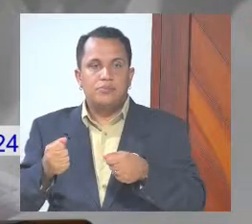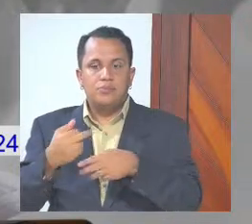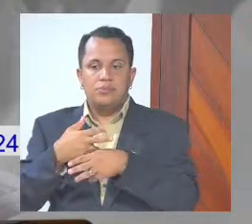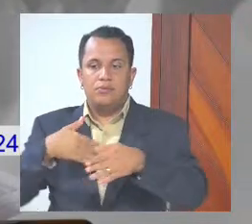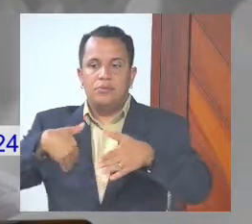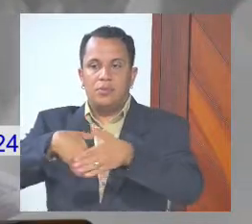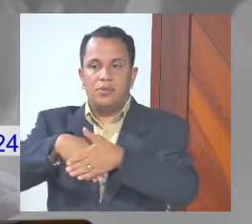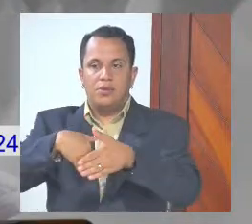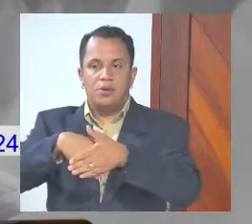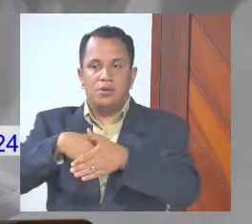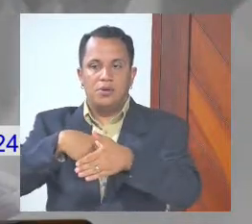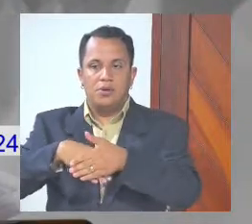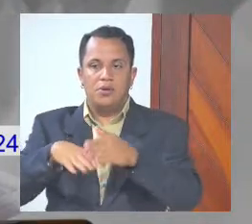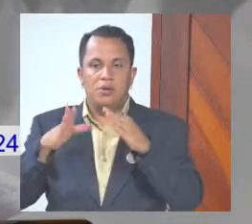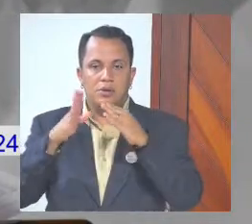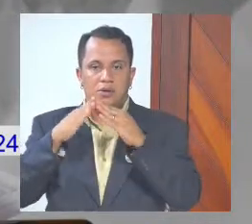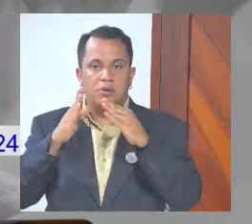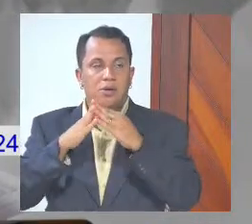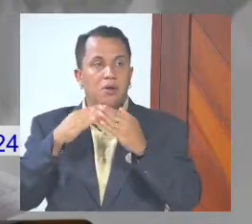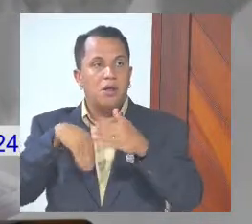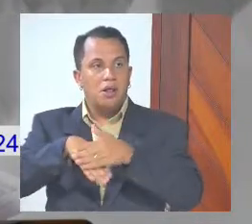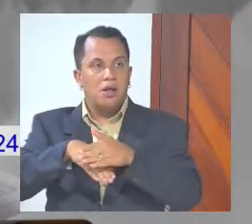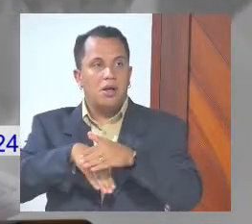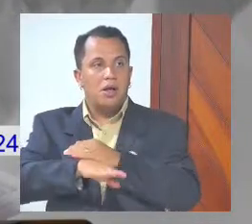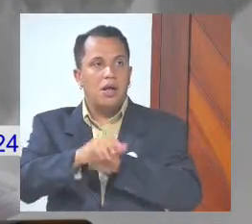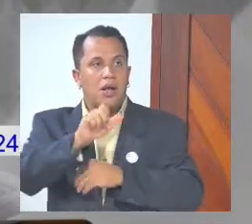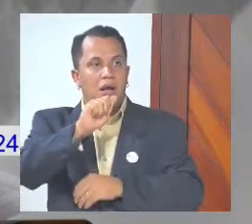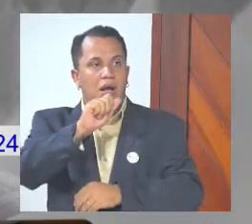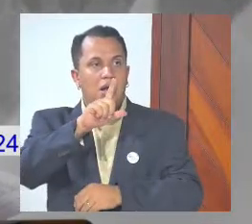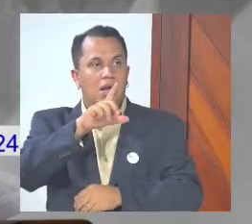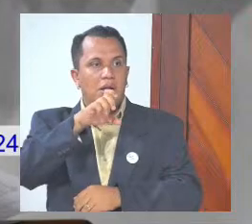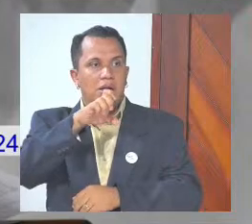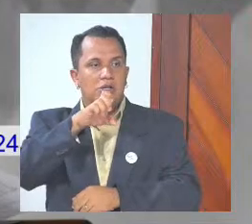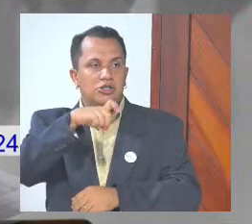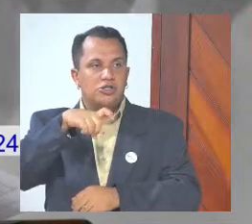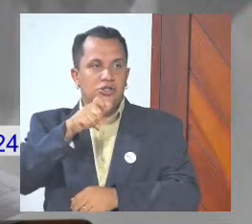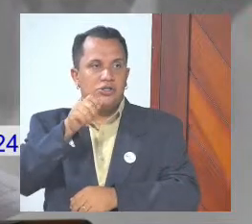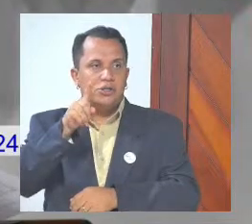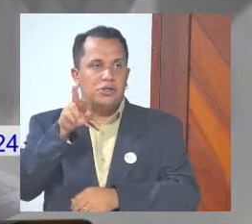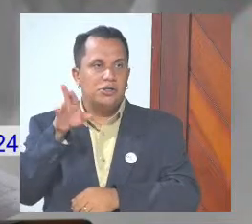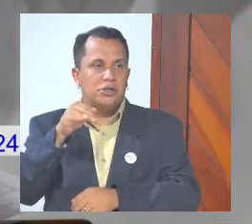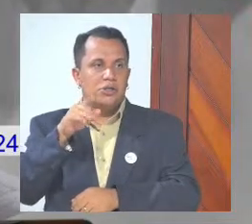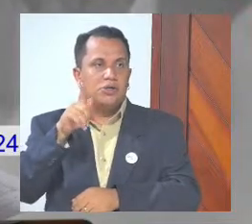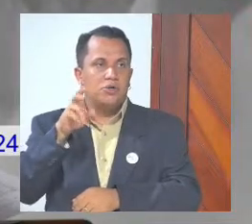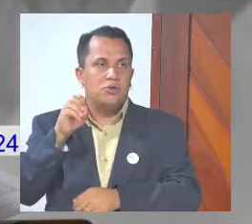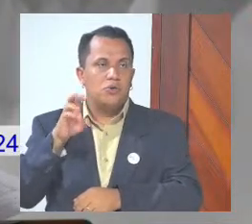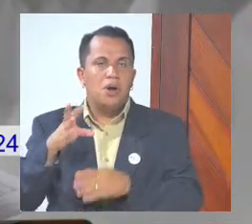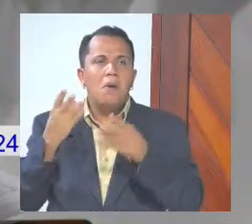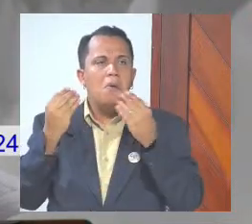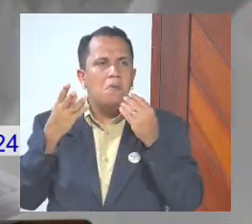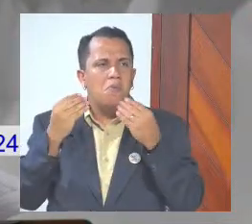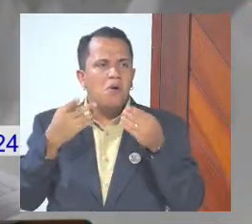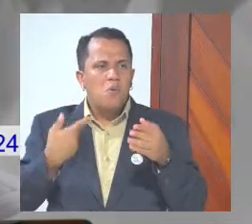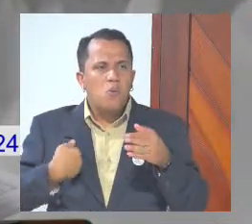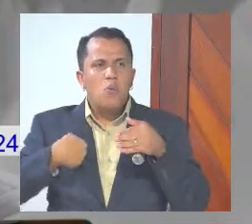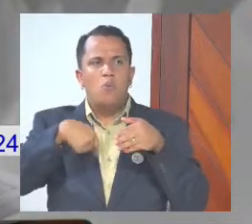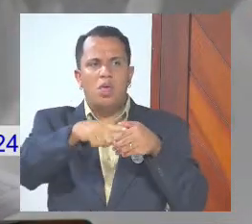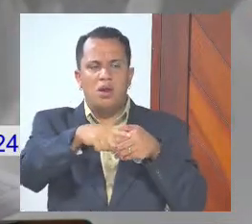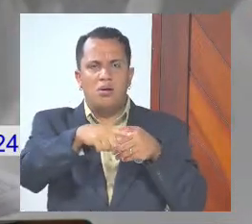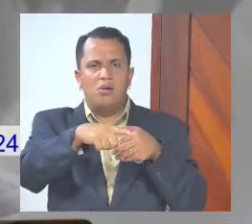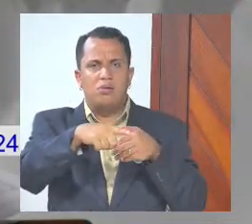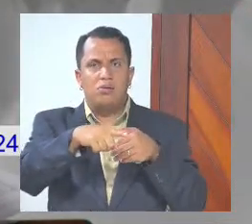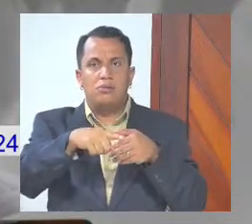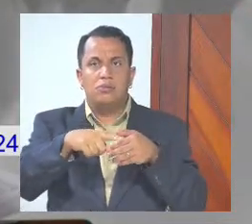esportivo para a Escola Alexandre Gomes de Santa Sofia. Mas muitos, quando vão para